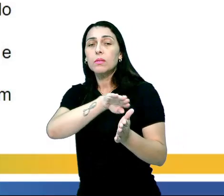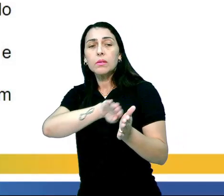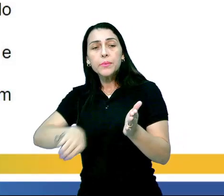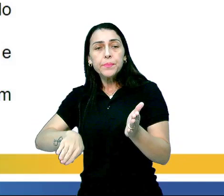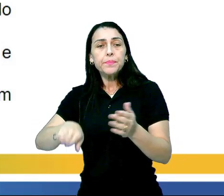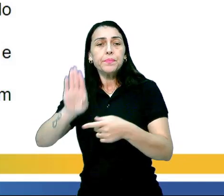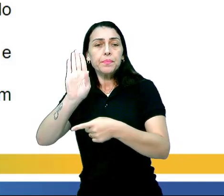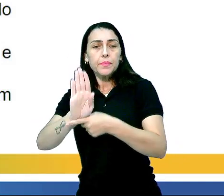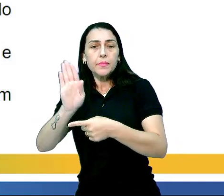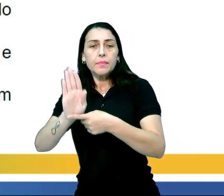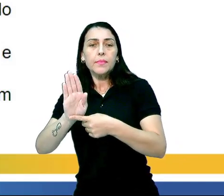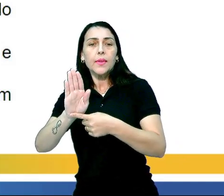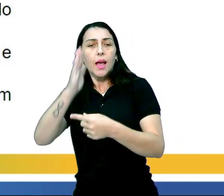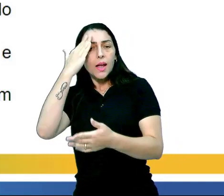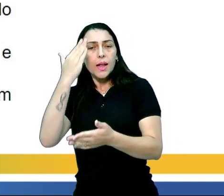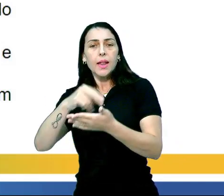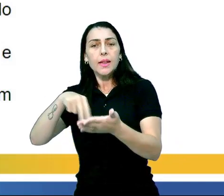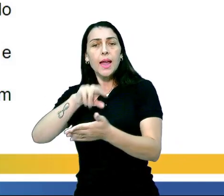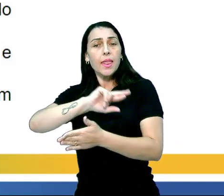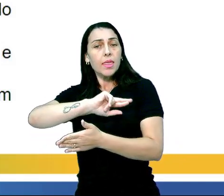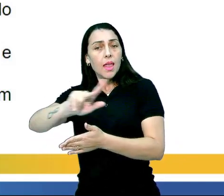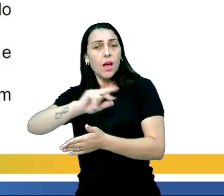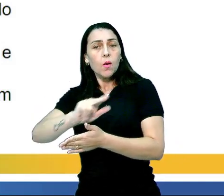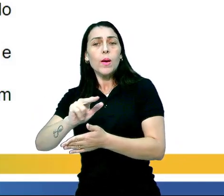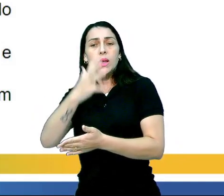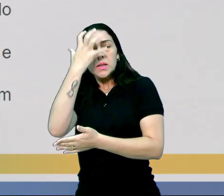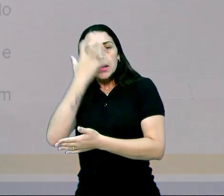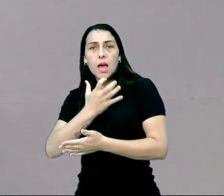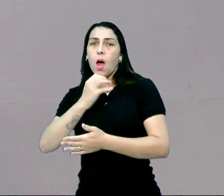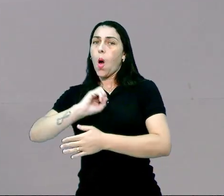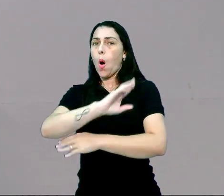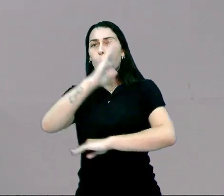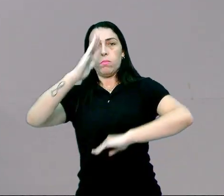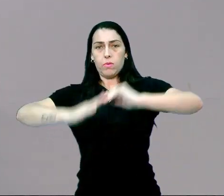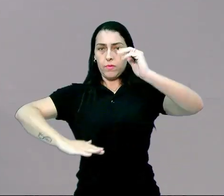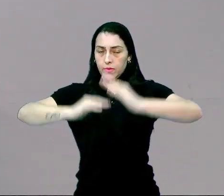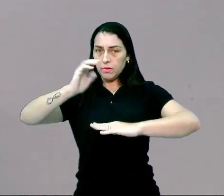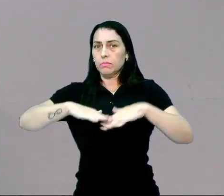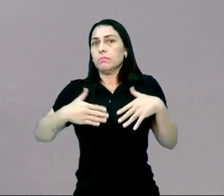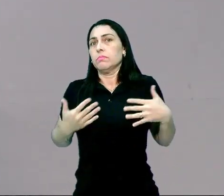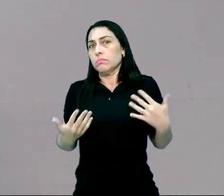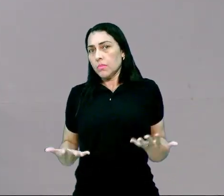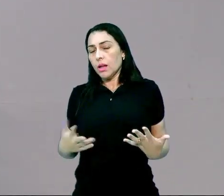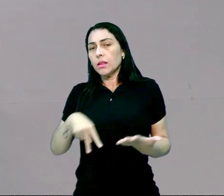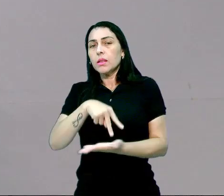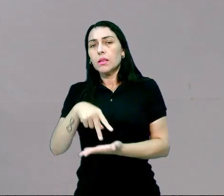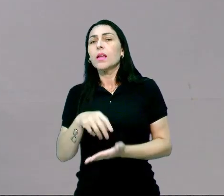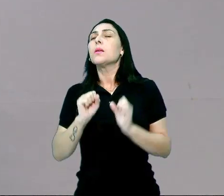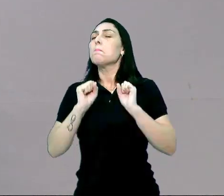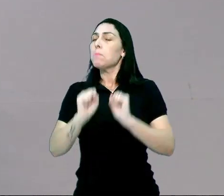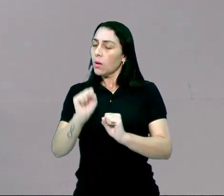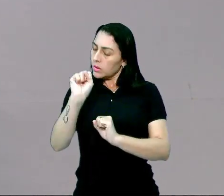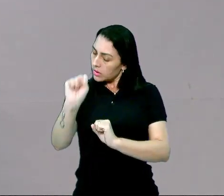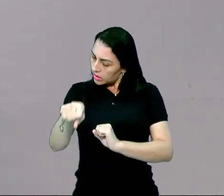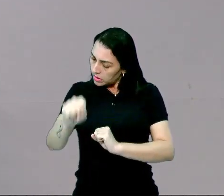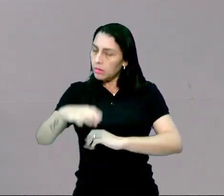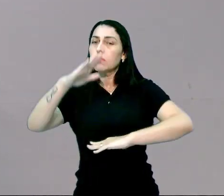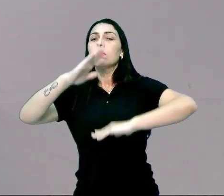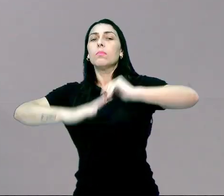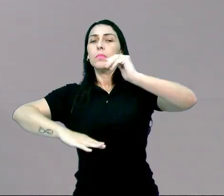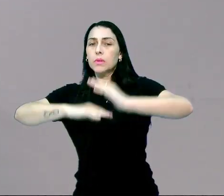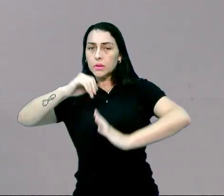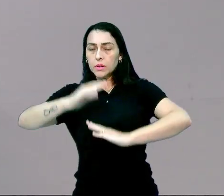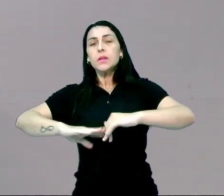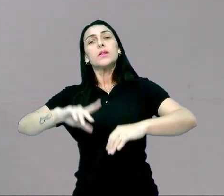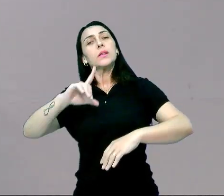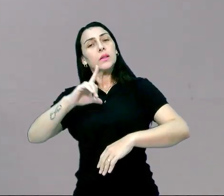ela. Pela crença que a dança não é uma atividade séria ou profissional. Poxa vida, a dança ela pode ser profissional. Tem